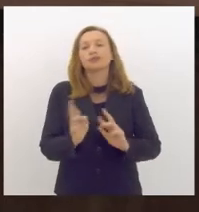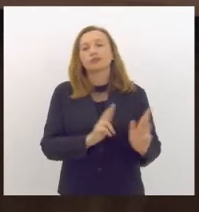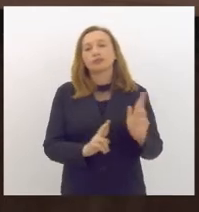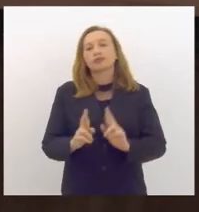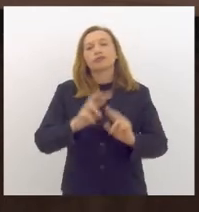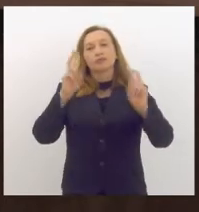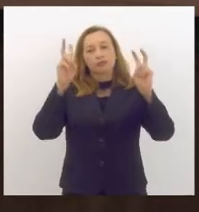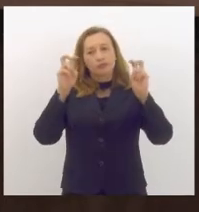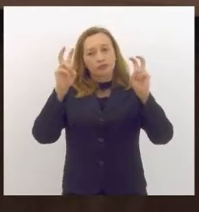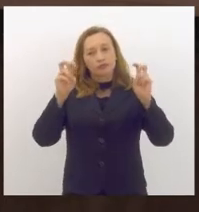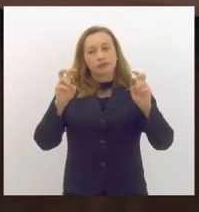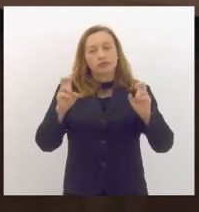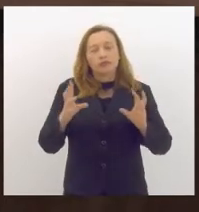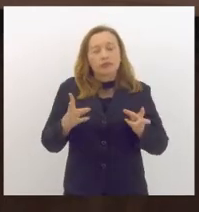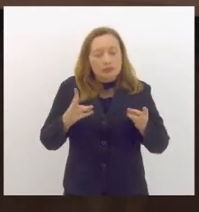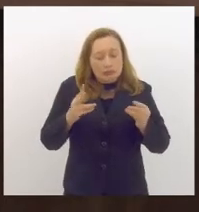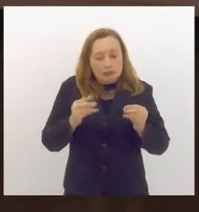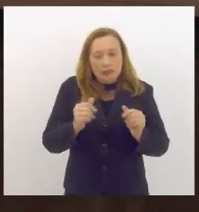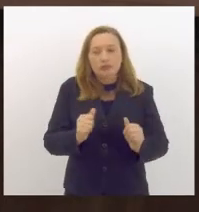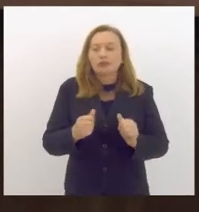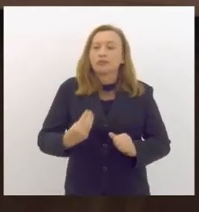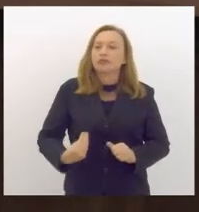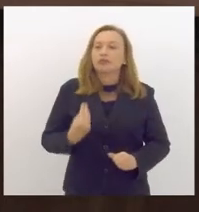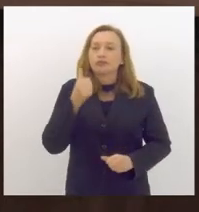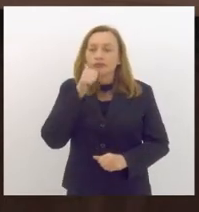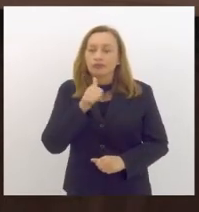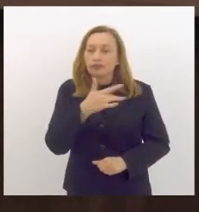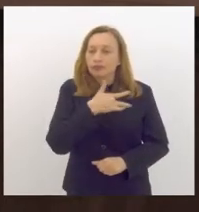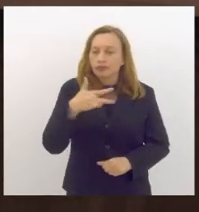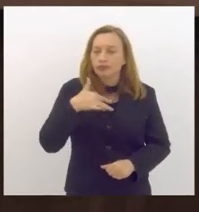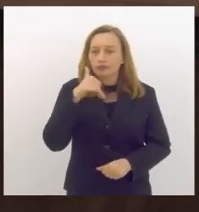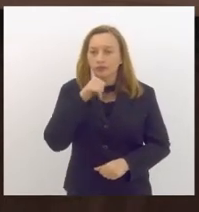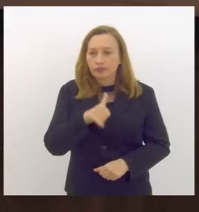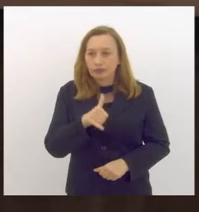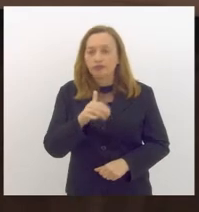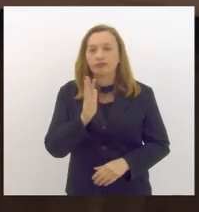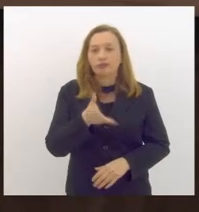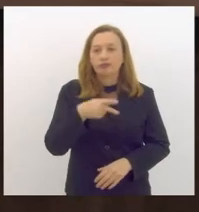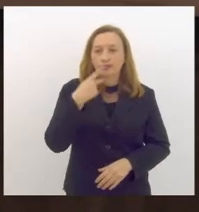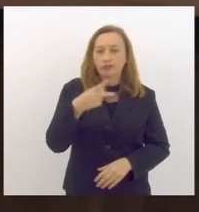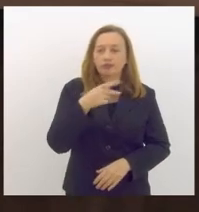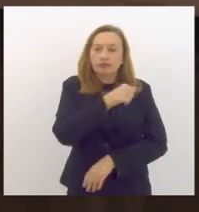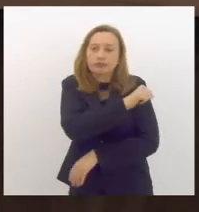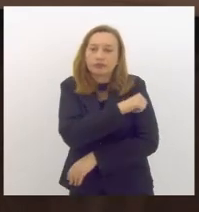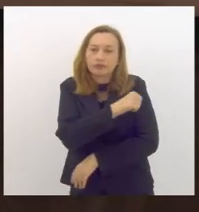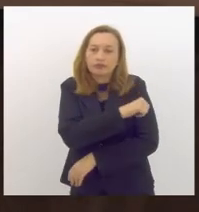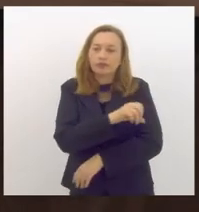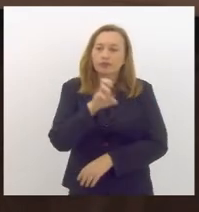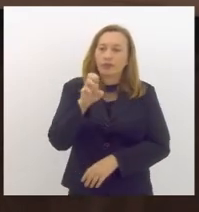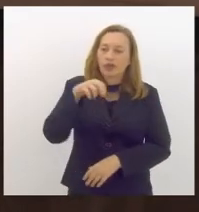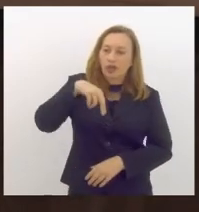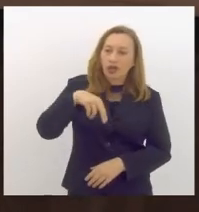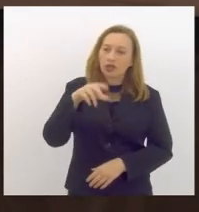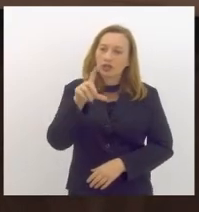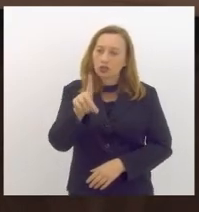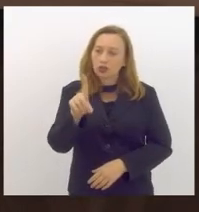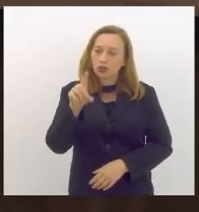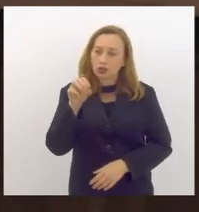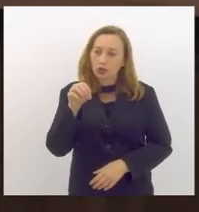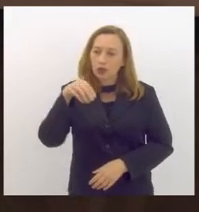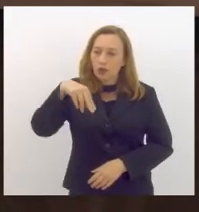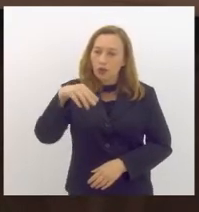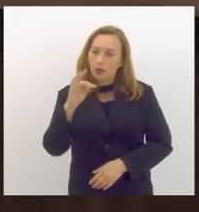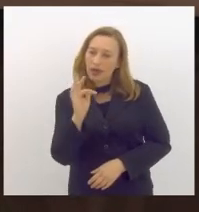muito delicado na vida da mulher, na saúde da mulher. Como já disse aqui a Rejane, a endometriose, sobretudo a endometriose